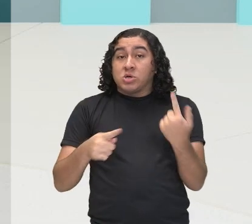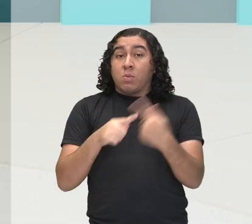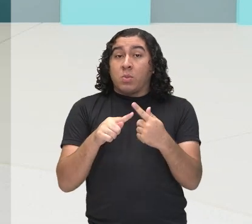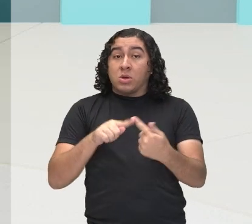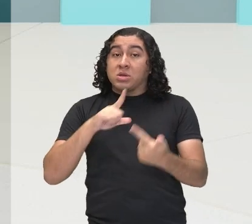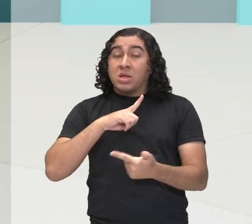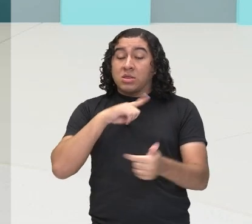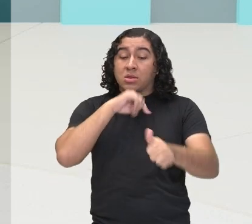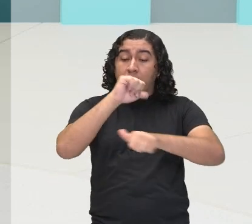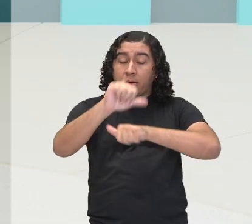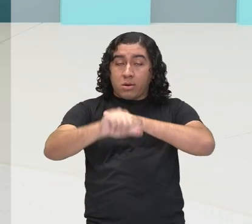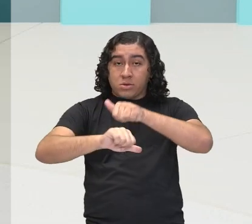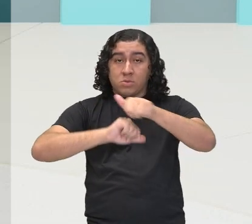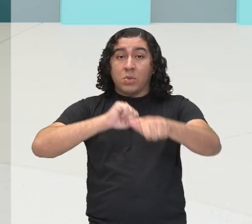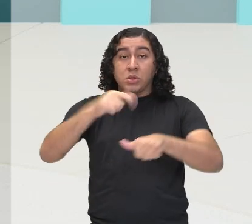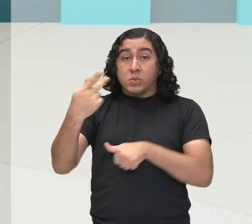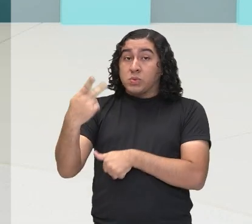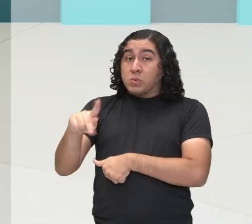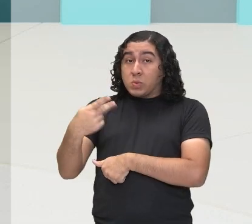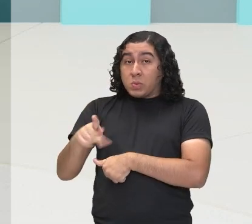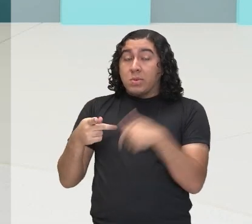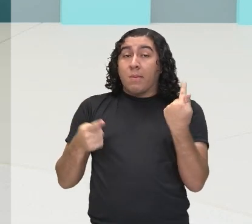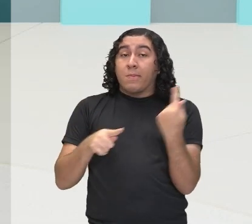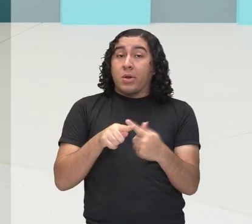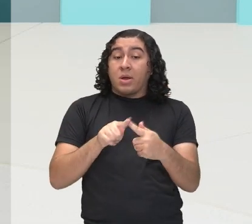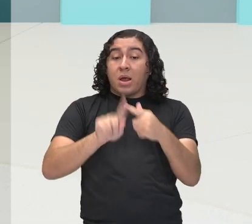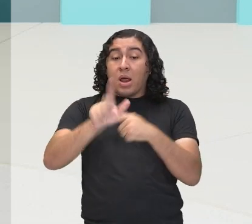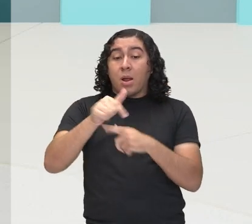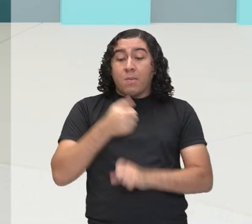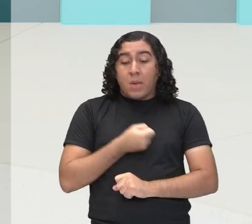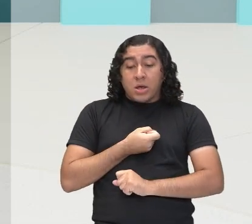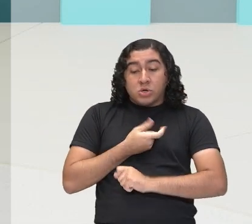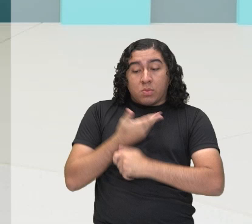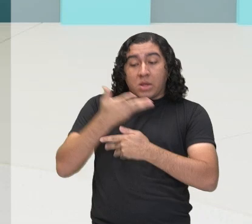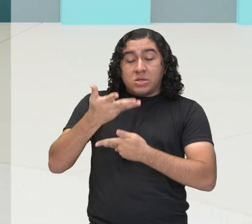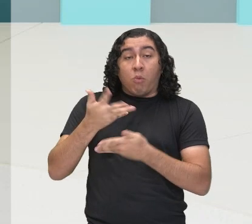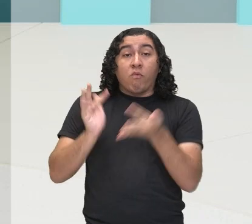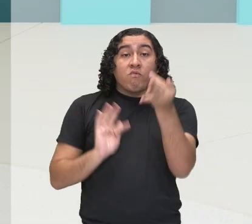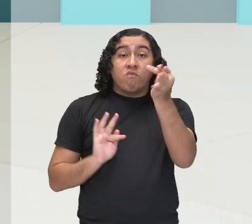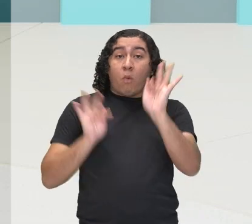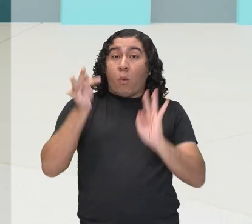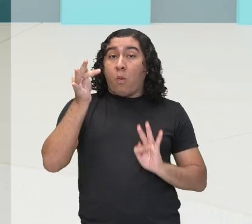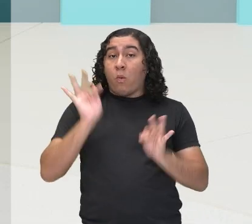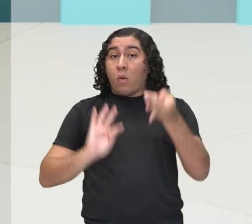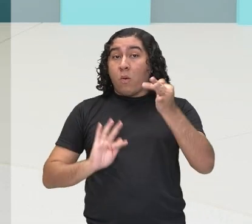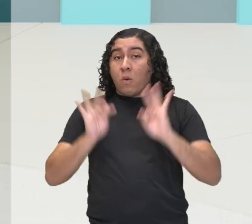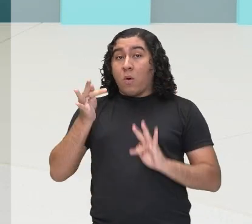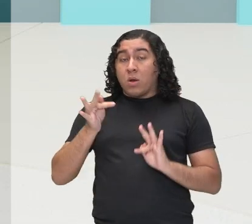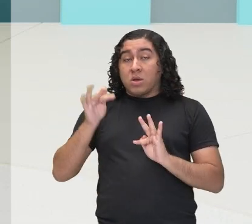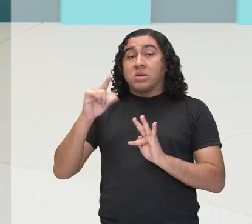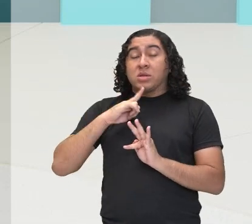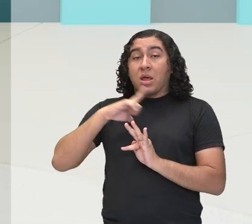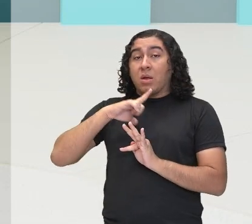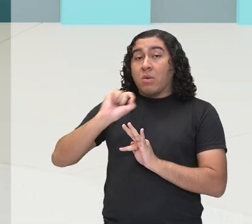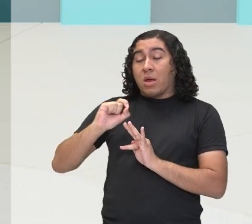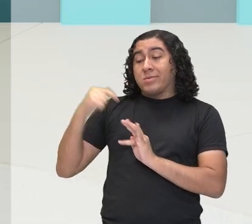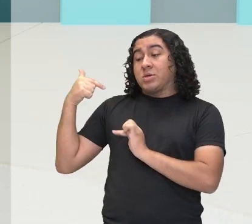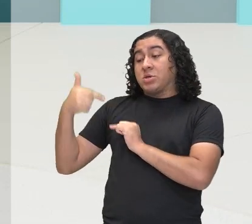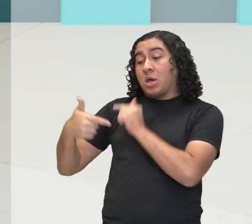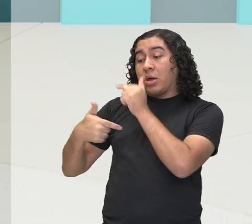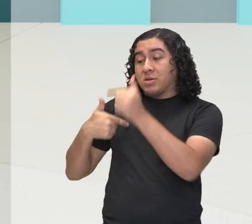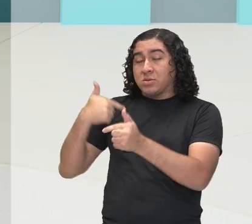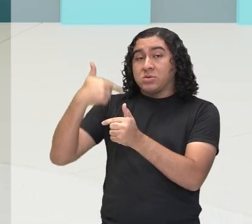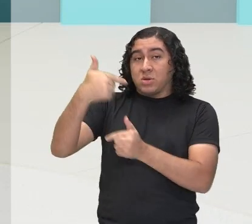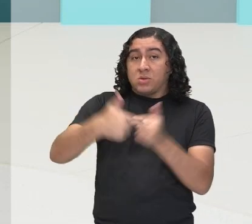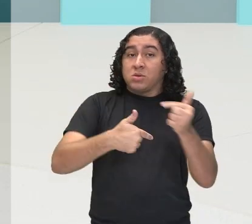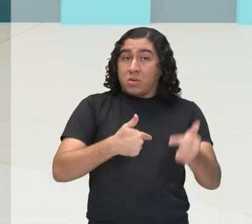sofre modificações, visto que é uma manifestação folclórica que é passada de geração